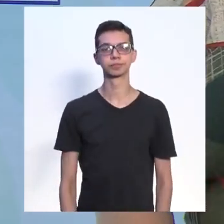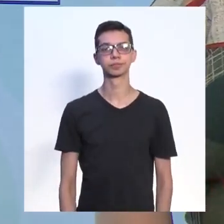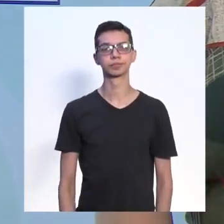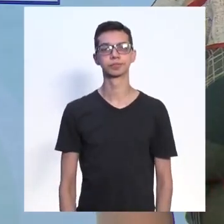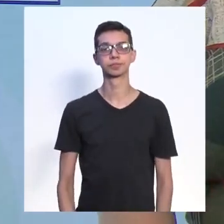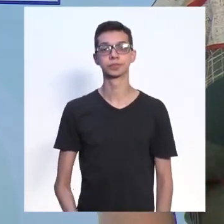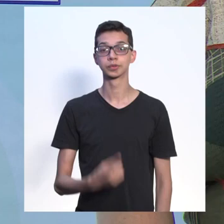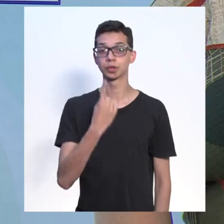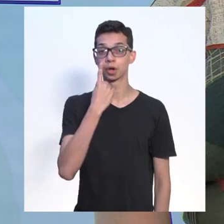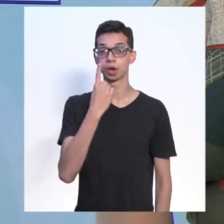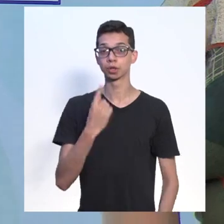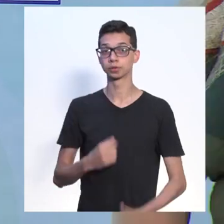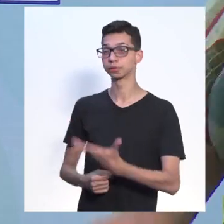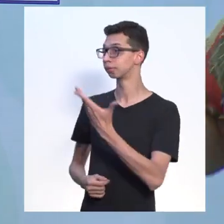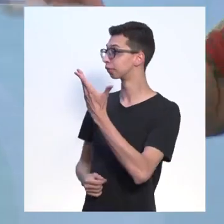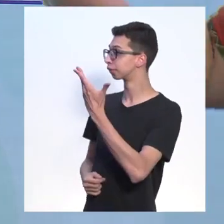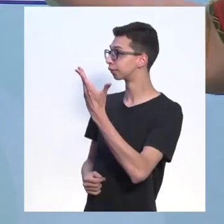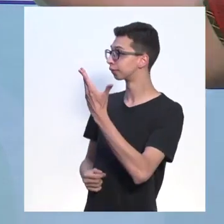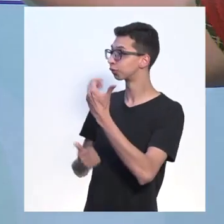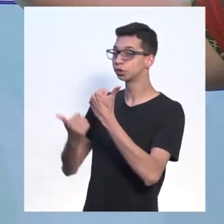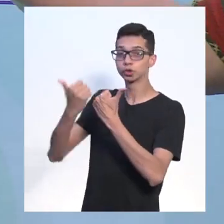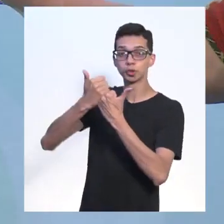Ó, substituir.